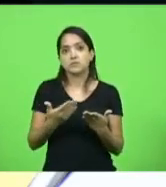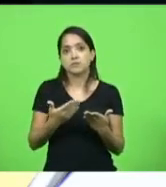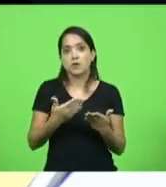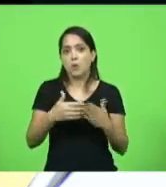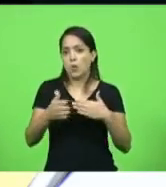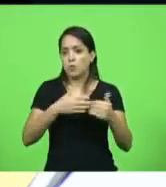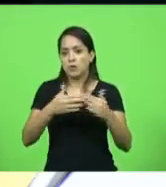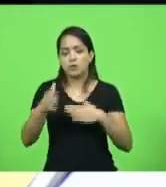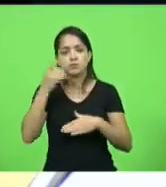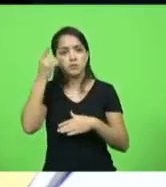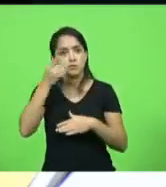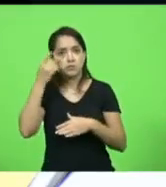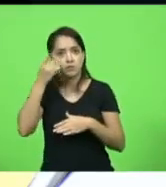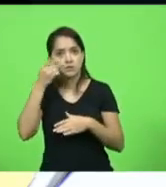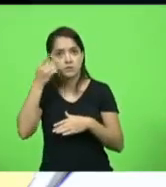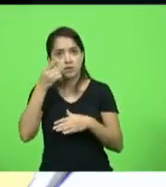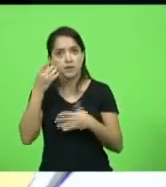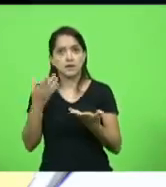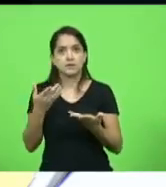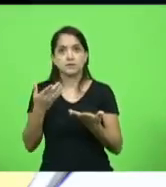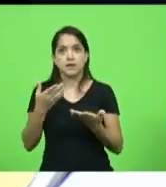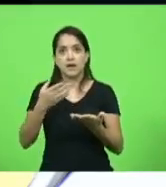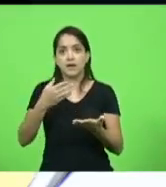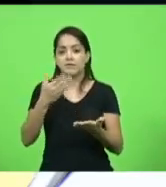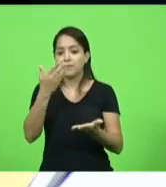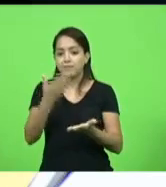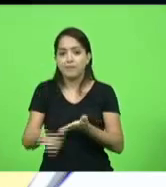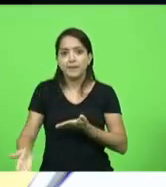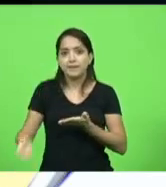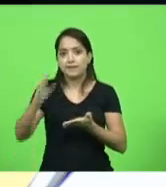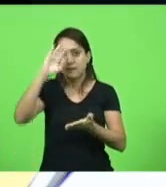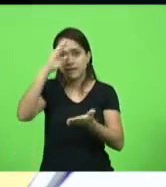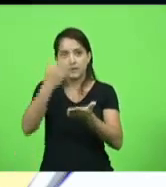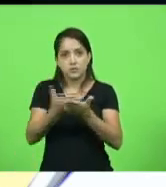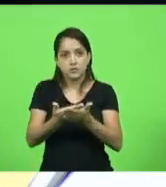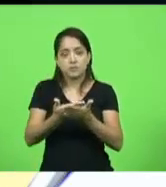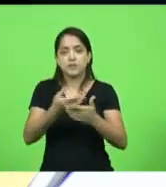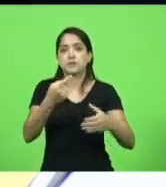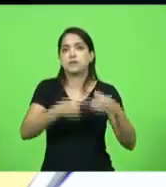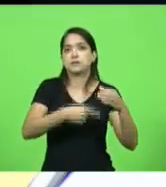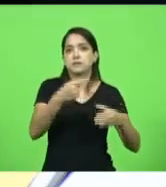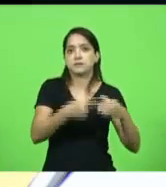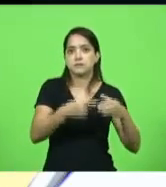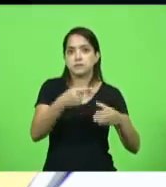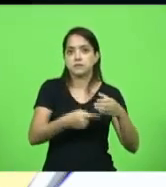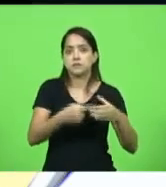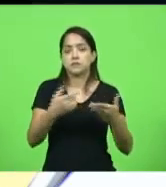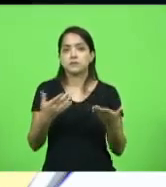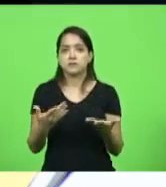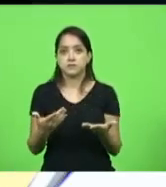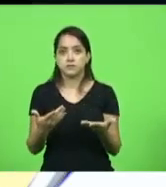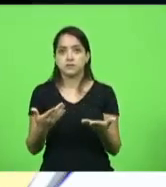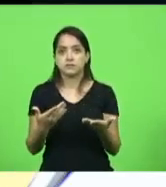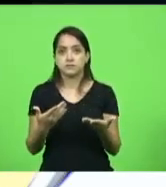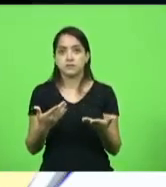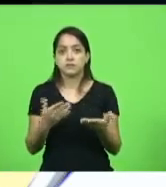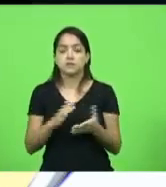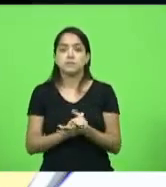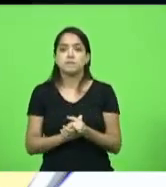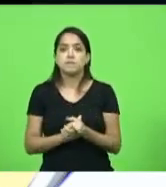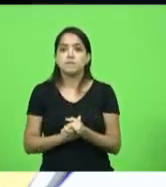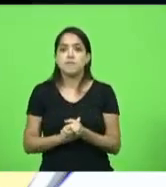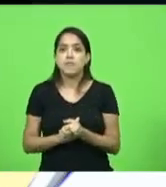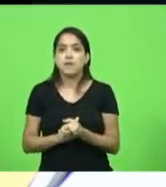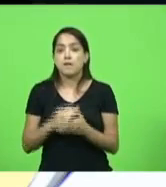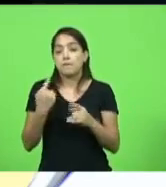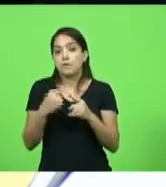dos deputados. E aí nós vamos perder a credibilidade das comissões, vamos perder a credibilidade das diligências,